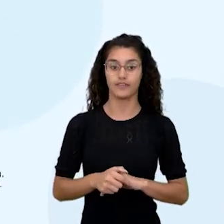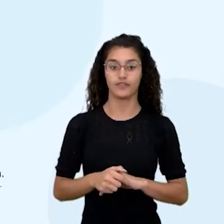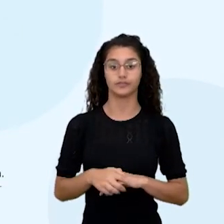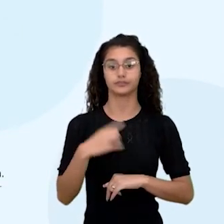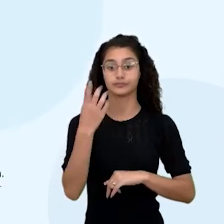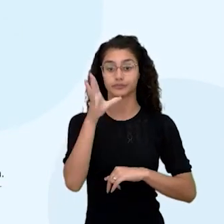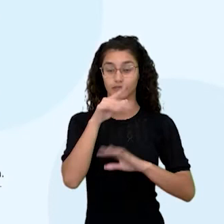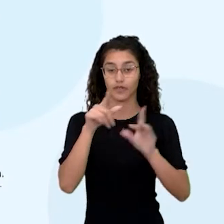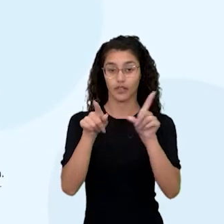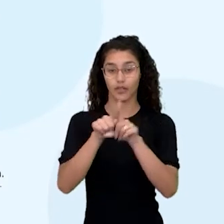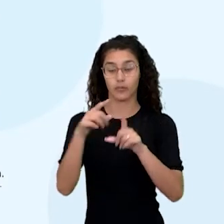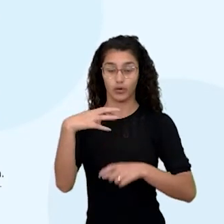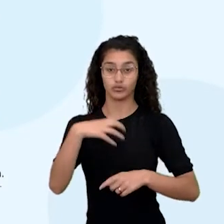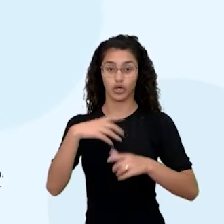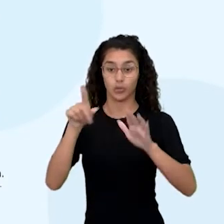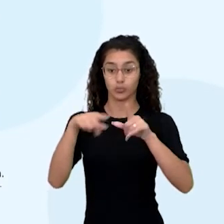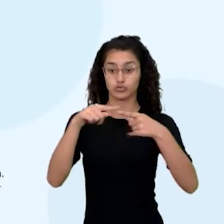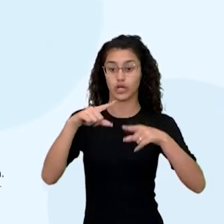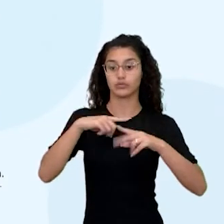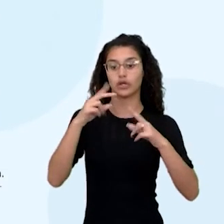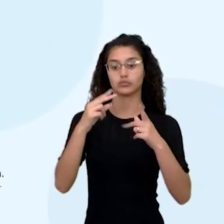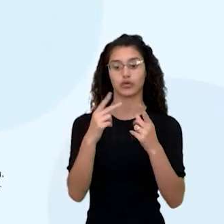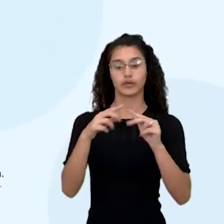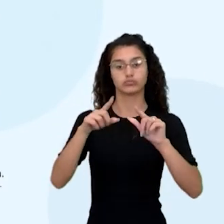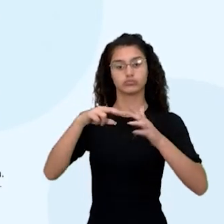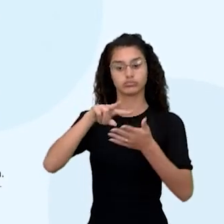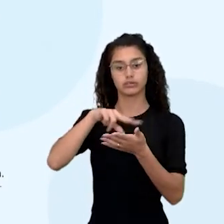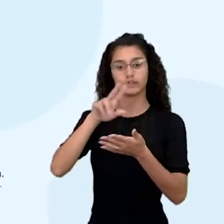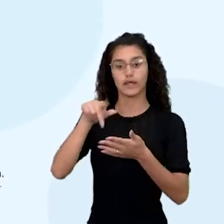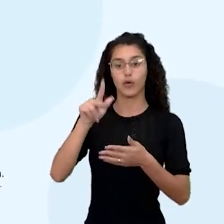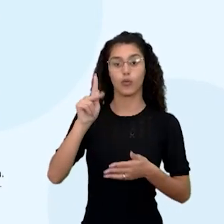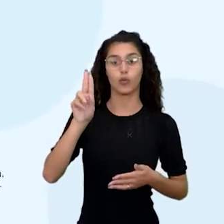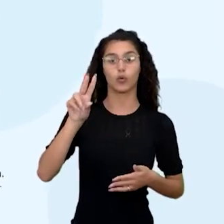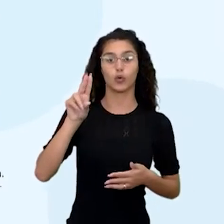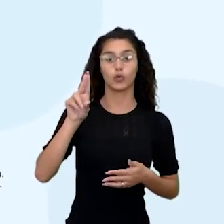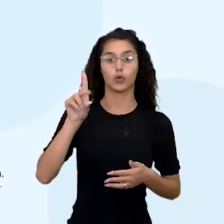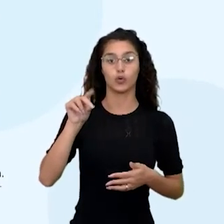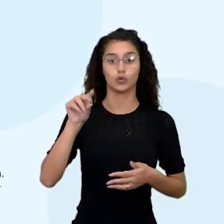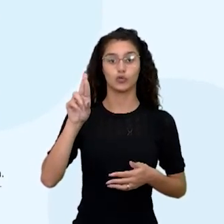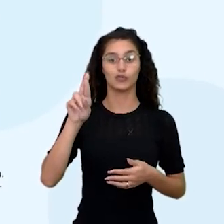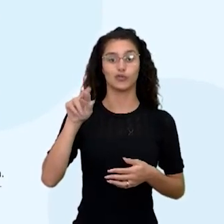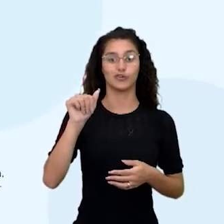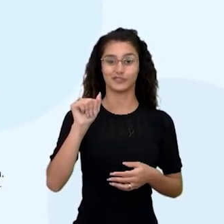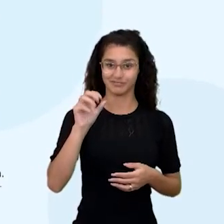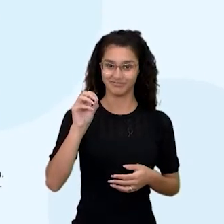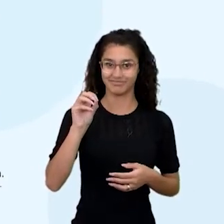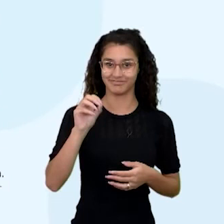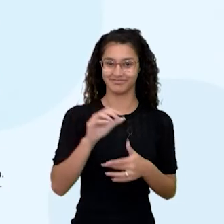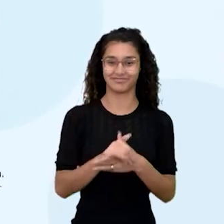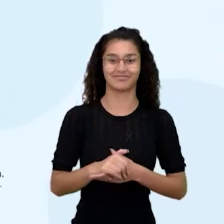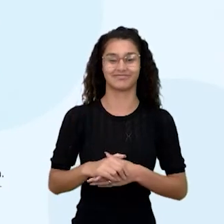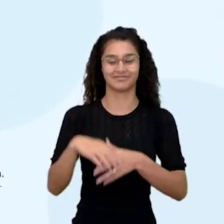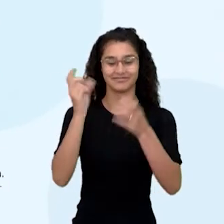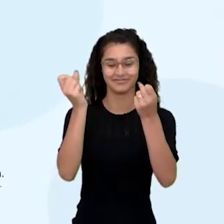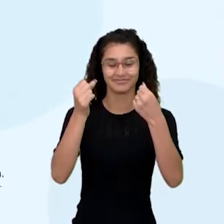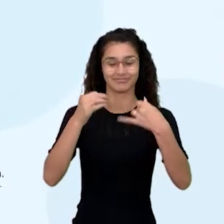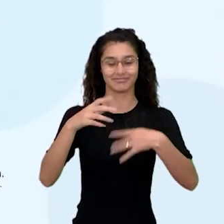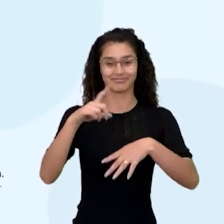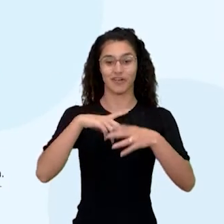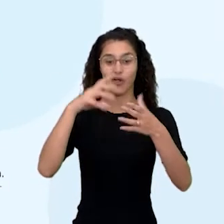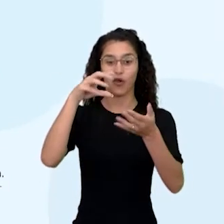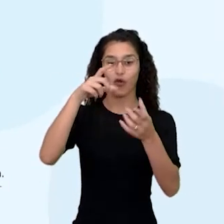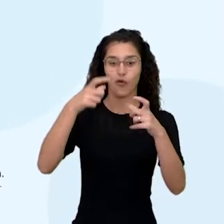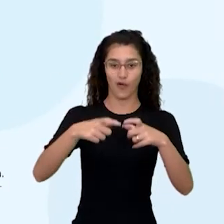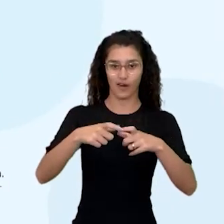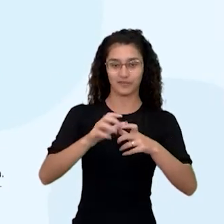nós falamos, um estilo musical e tem a ver com a dança, é o kuduro. Então, falando sobre o kuduro, especificamente local,